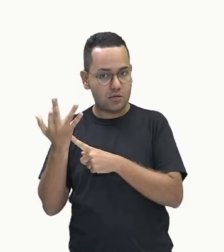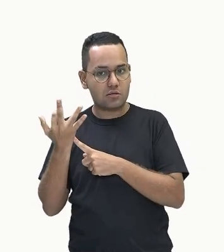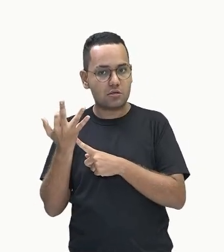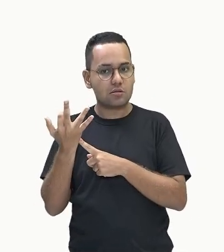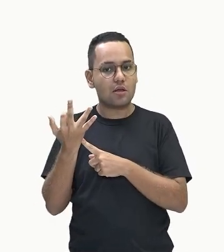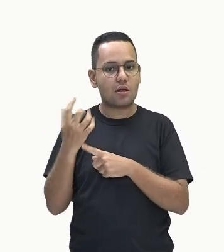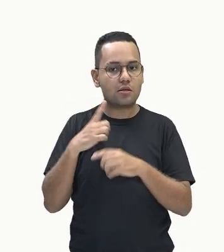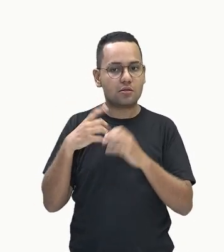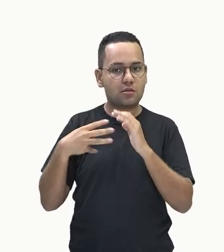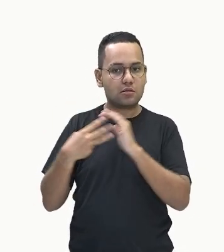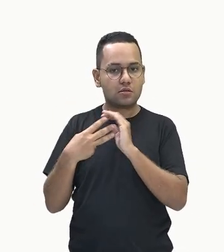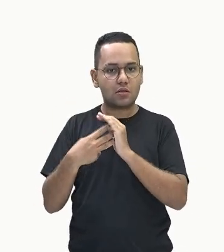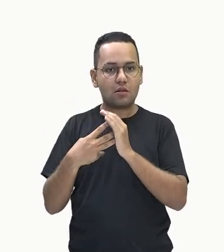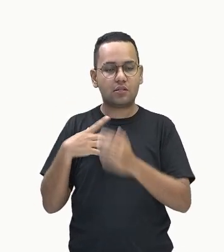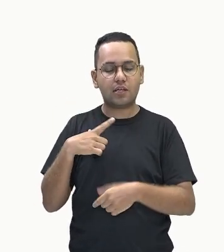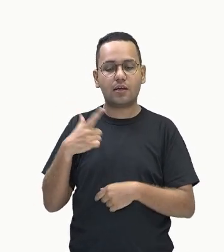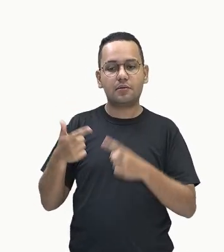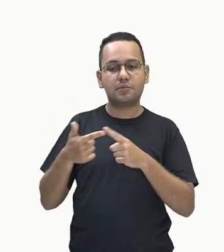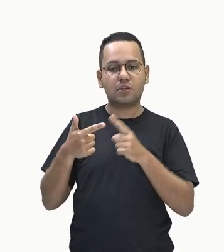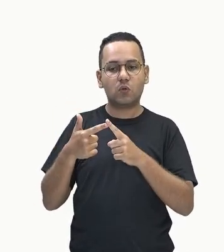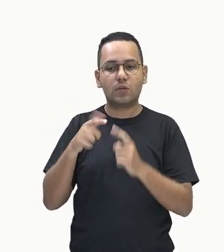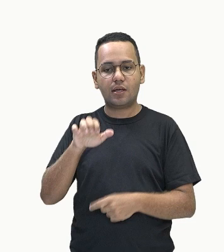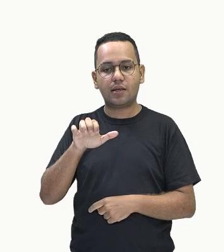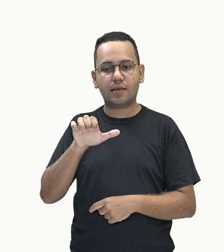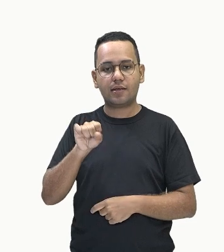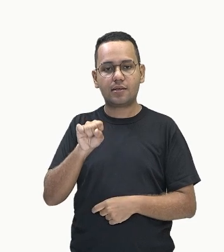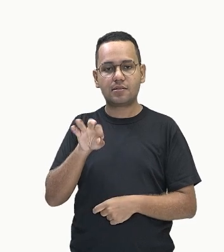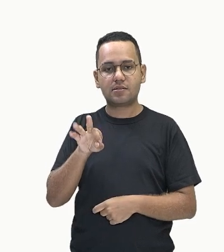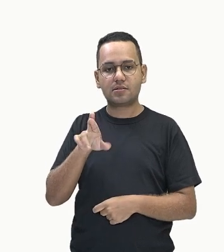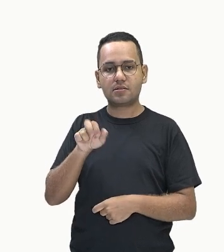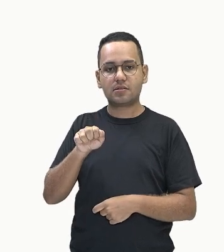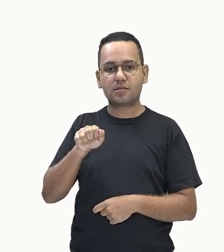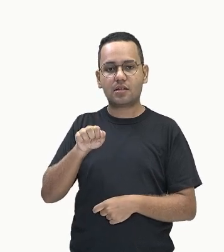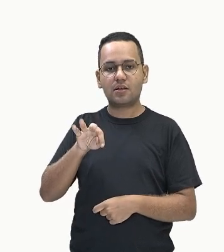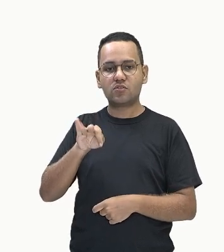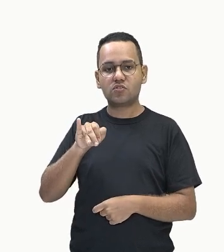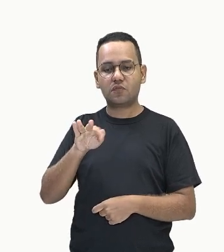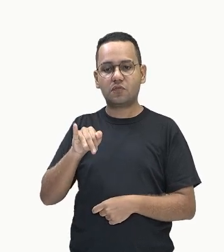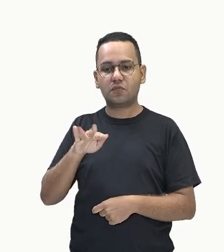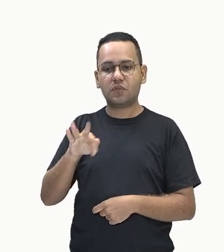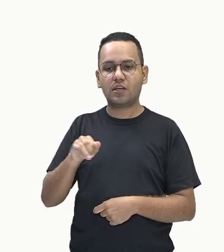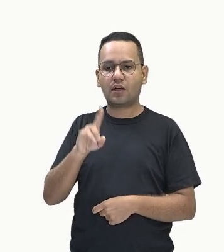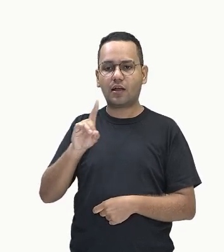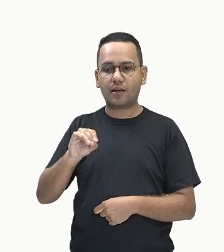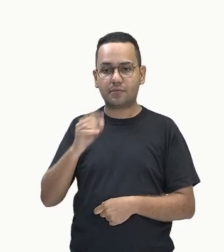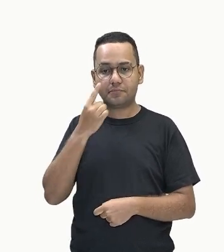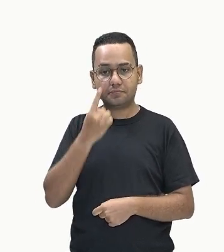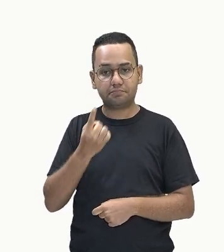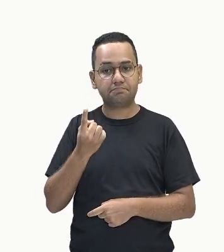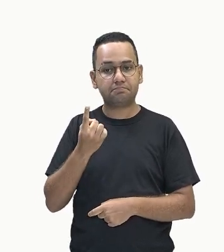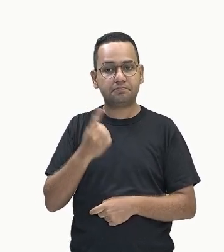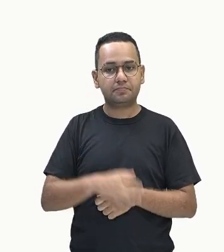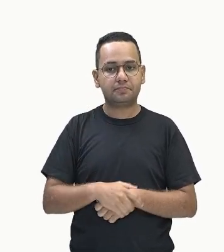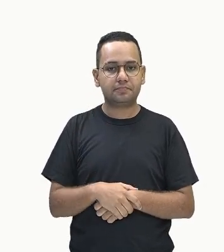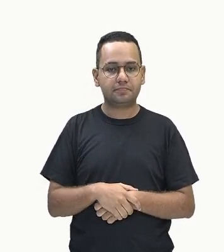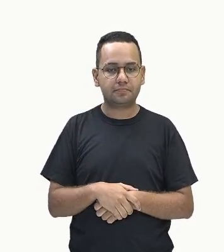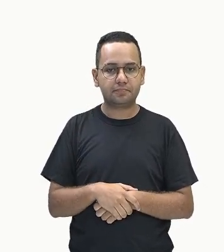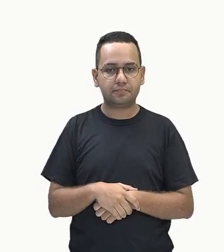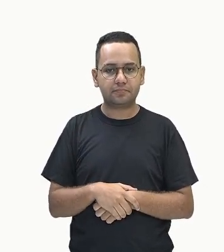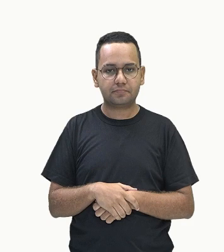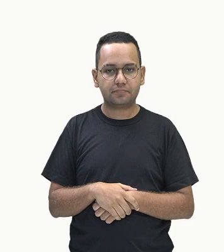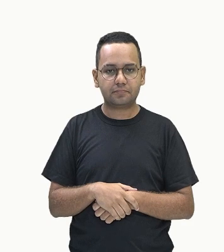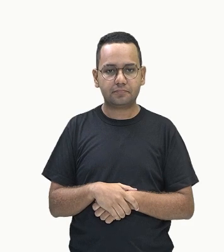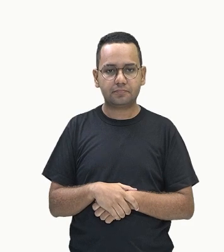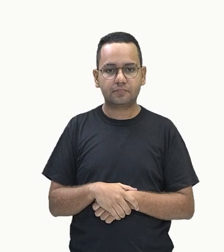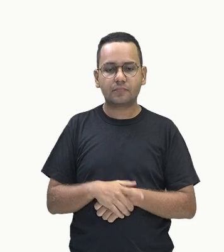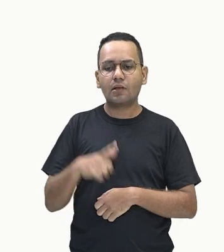apresentar. Estratificado, tá bom? Ouçam com atenção essa palavra. Estratificado quer dizer